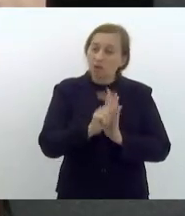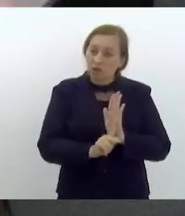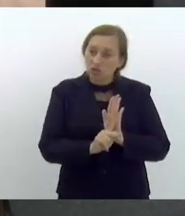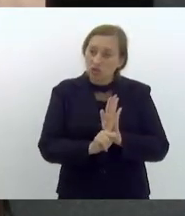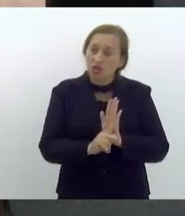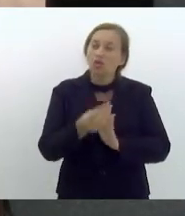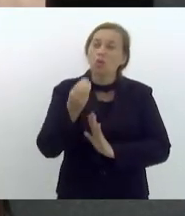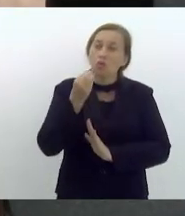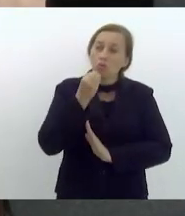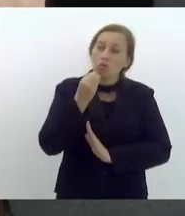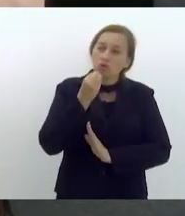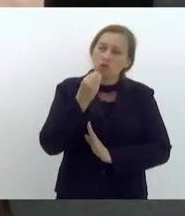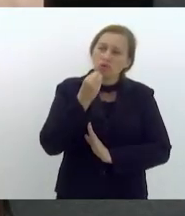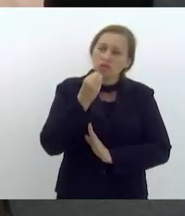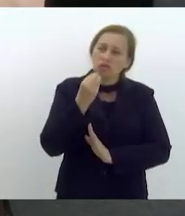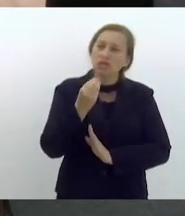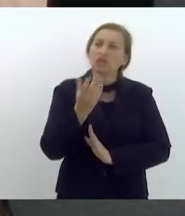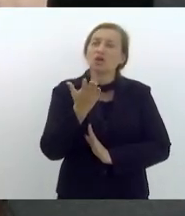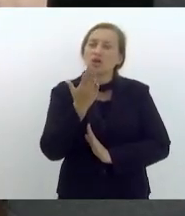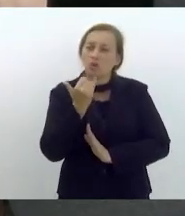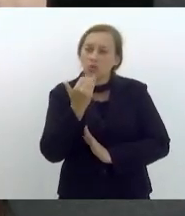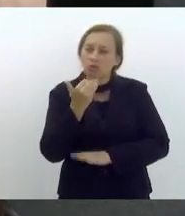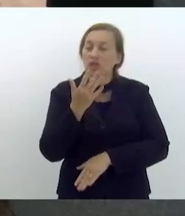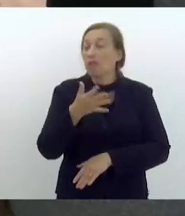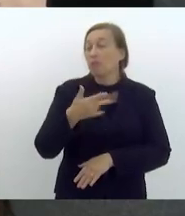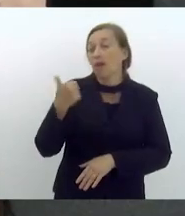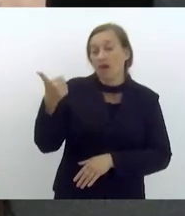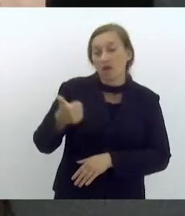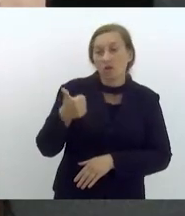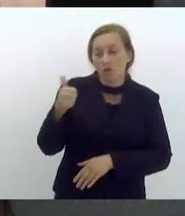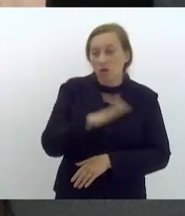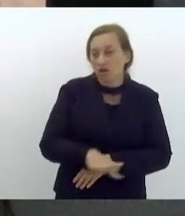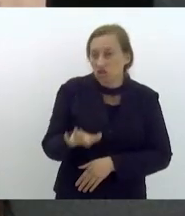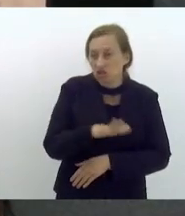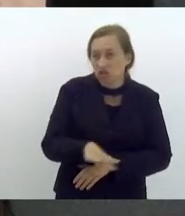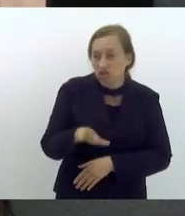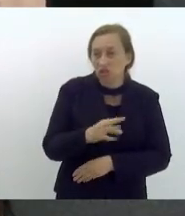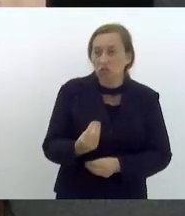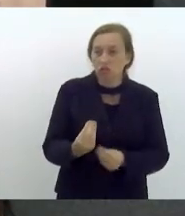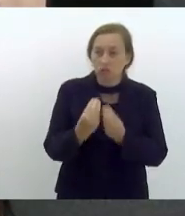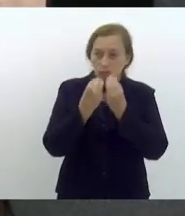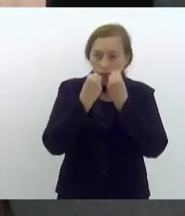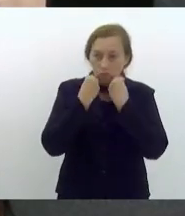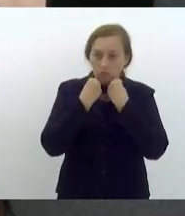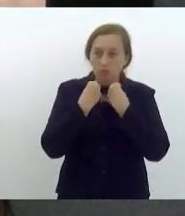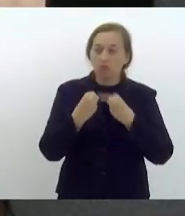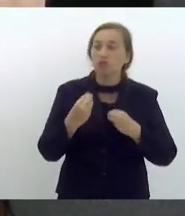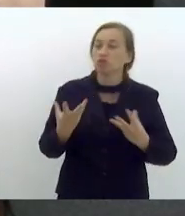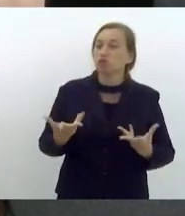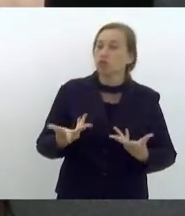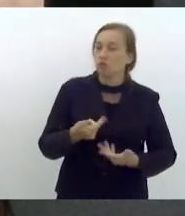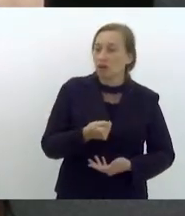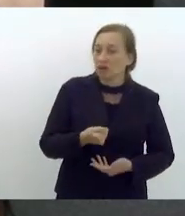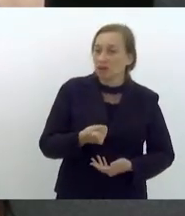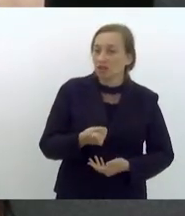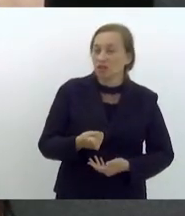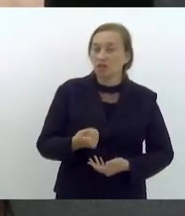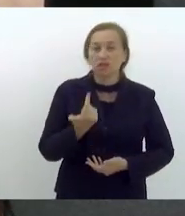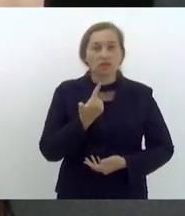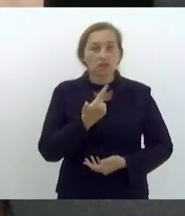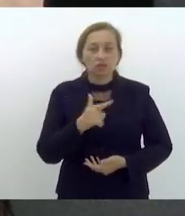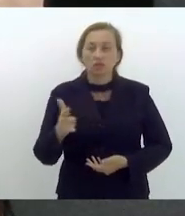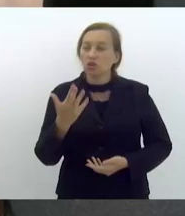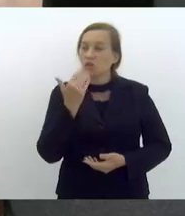daria a oportunidade de nosso crescimento de uma alimentação ou um lanchinho das cantinas de boa qualidade sem Ultra